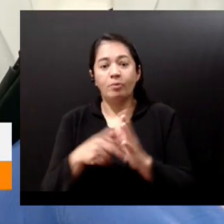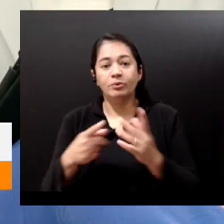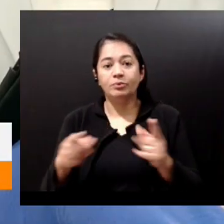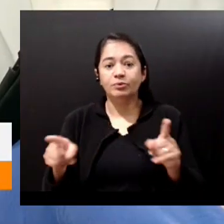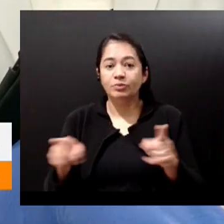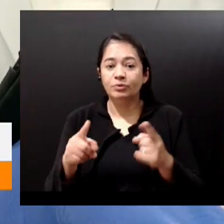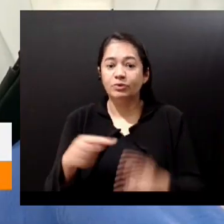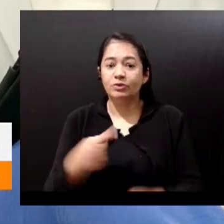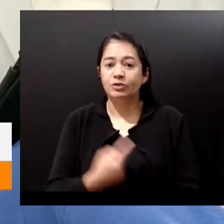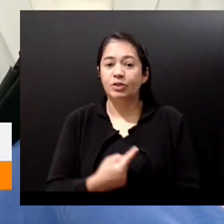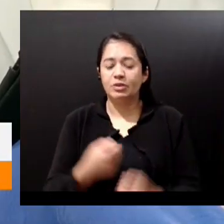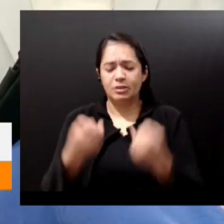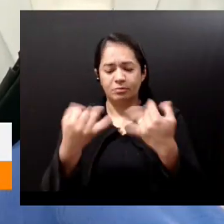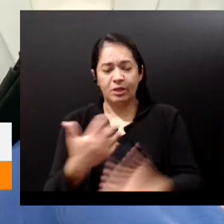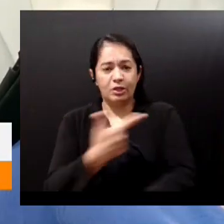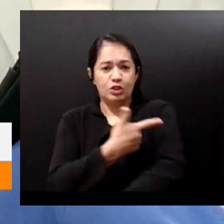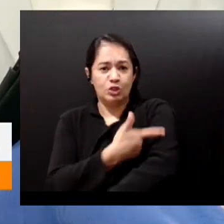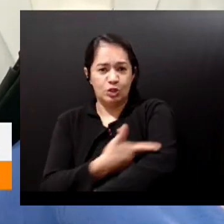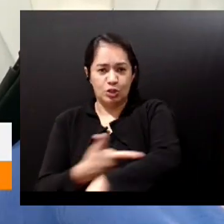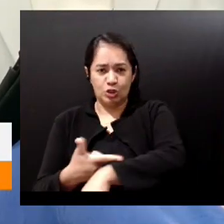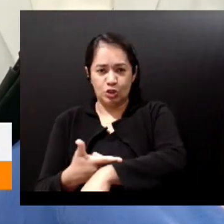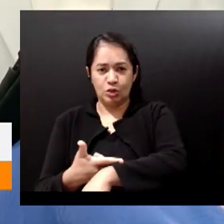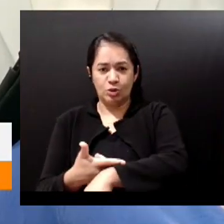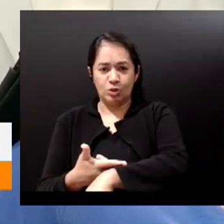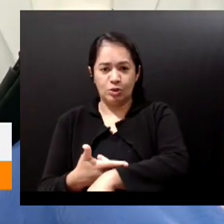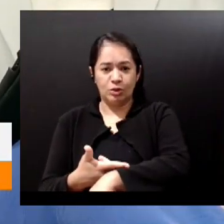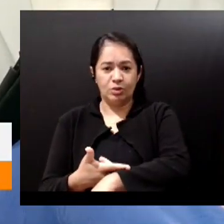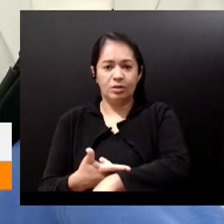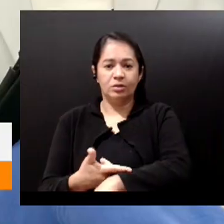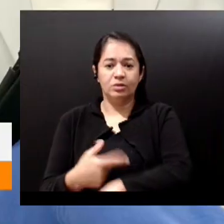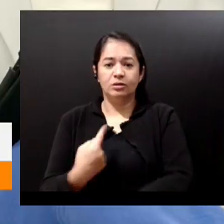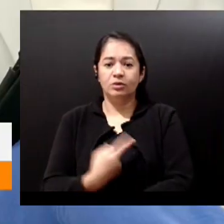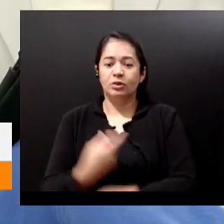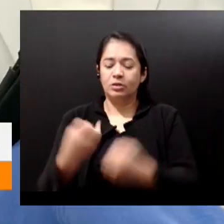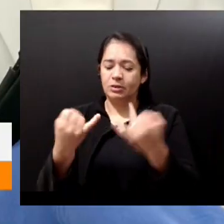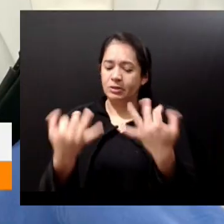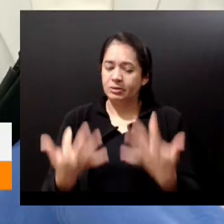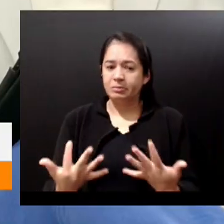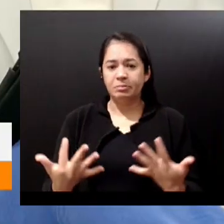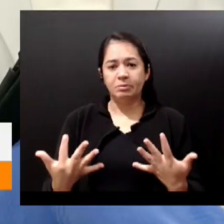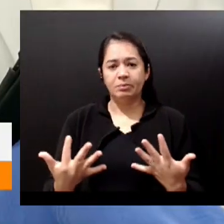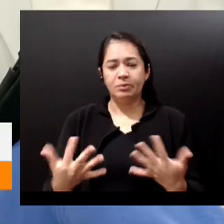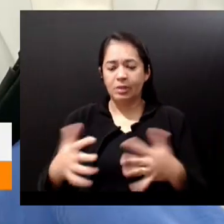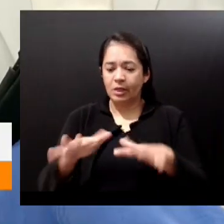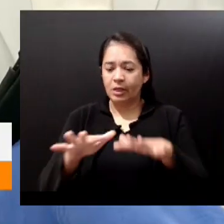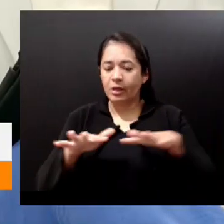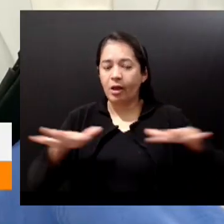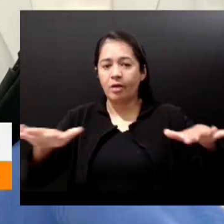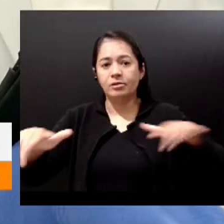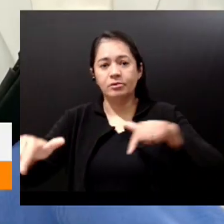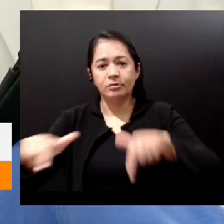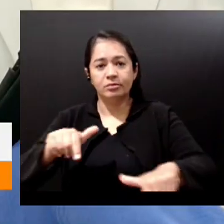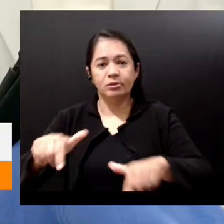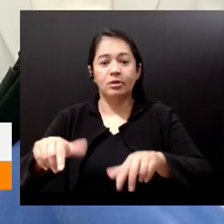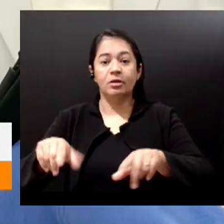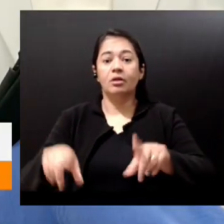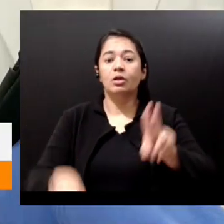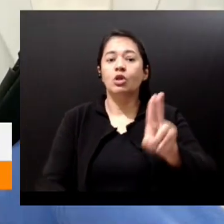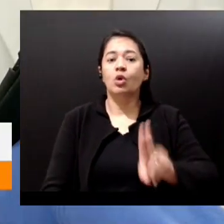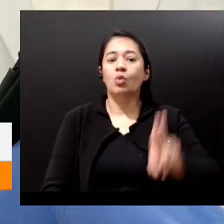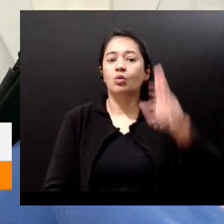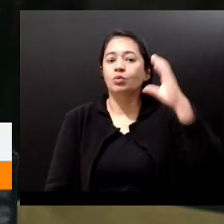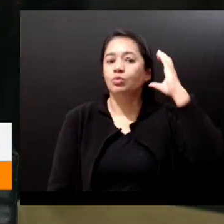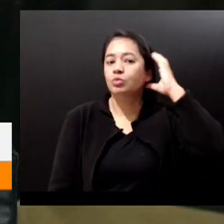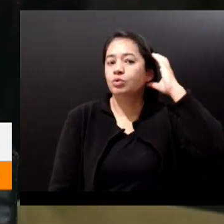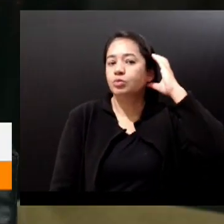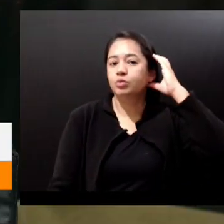né, quando a gente se refere a ambiente corporativo e o uso de fones de ouvido, de